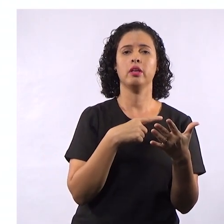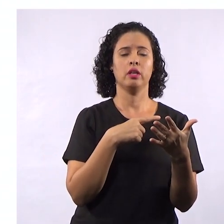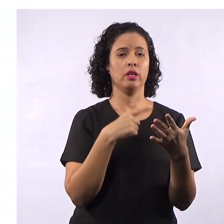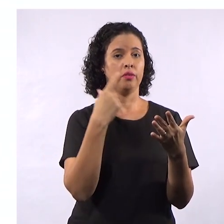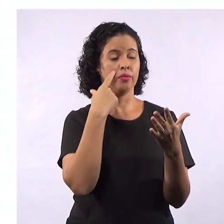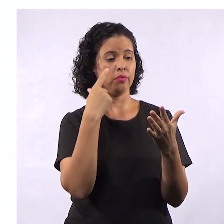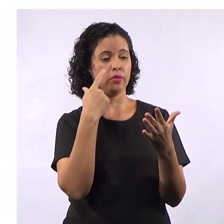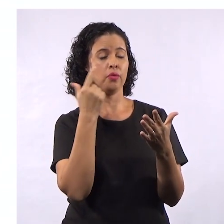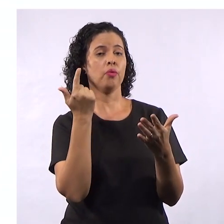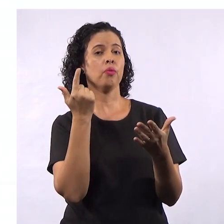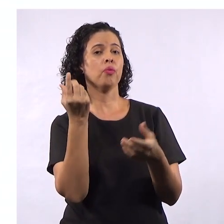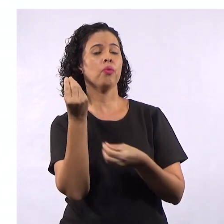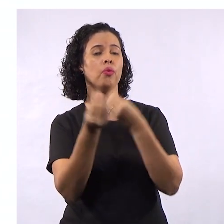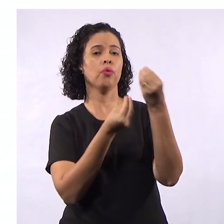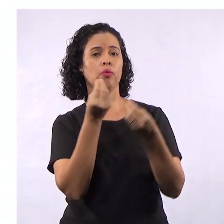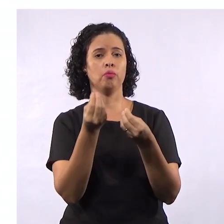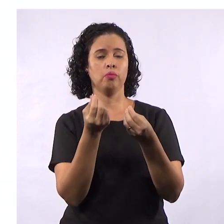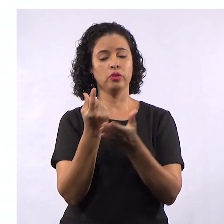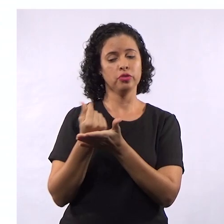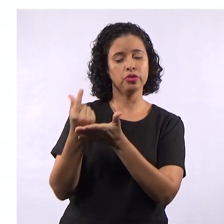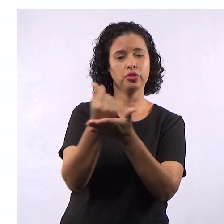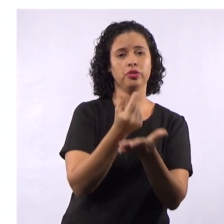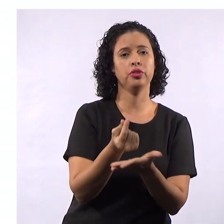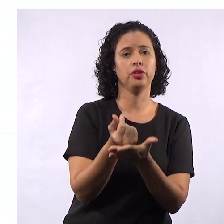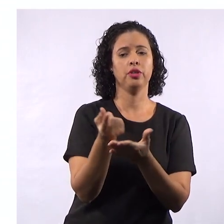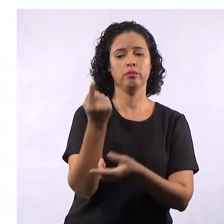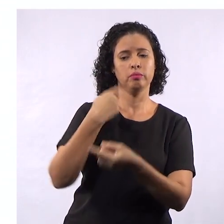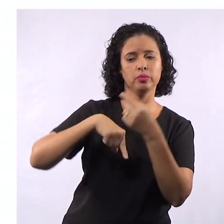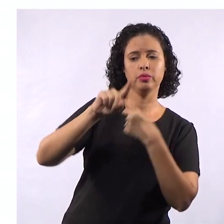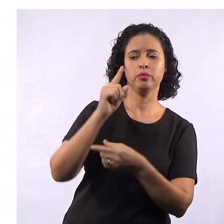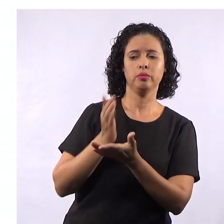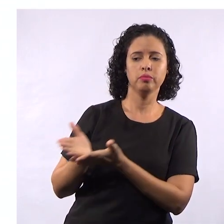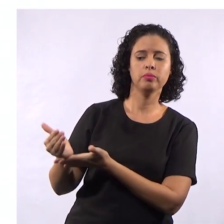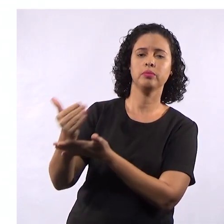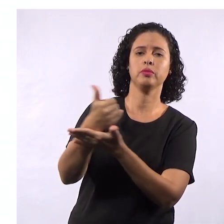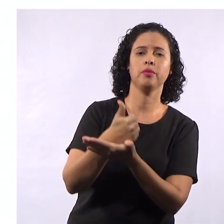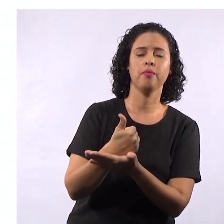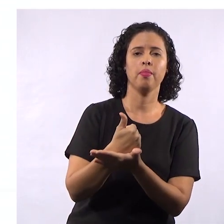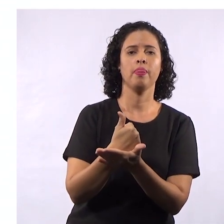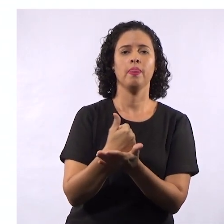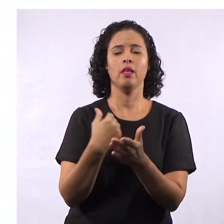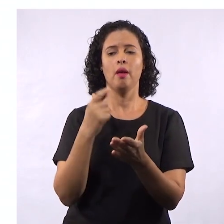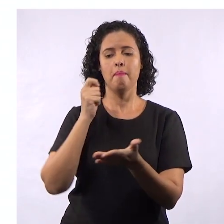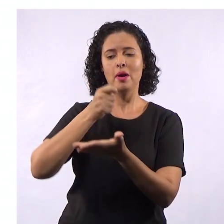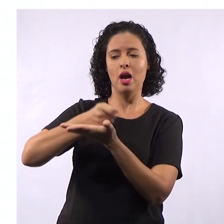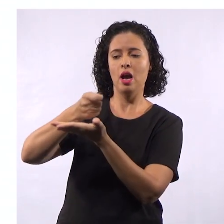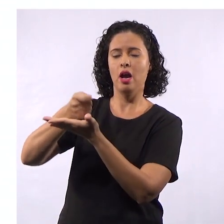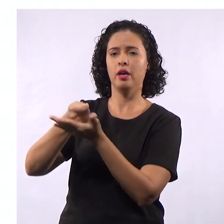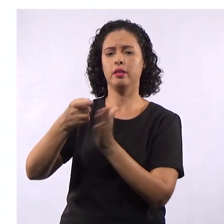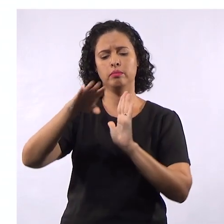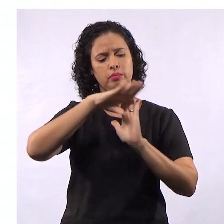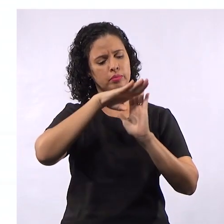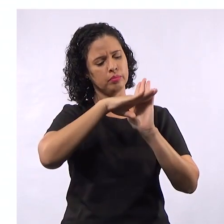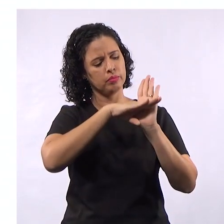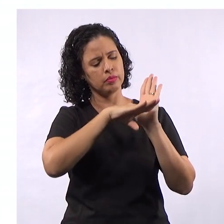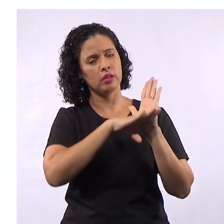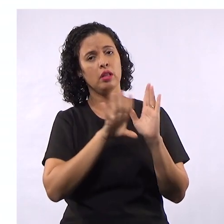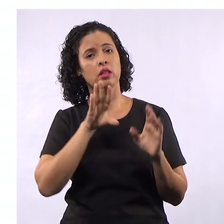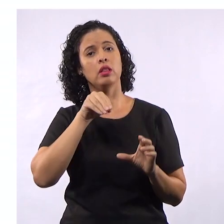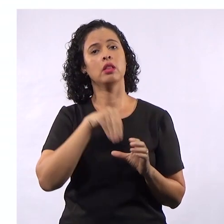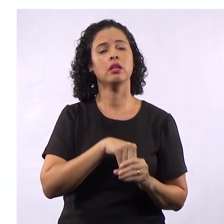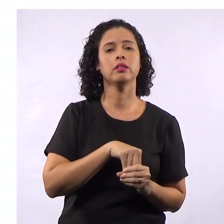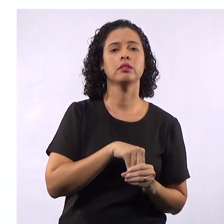e passiva para demandar e ser demandada em ações judiciais, né? Então, percebam, o condomínio, né, que